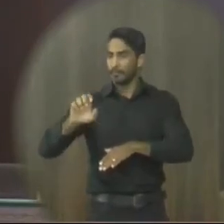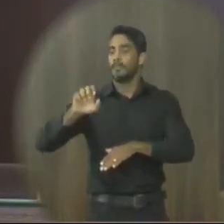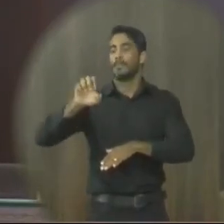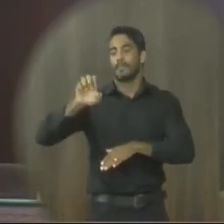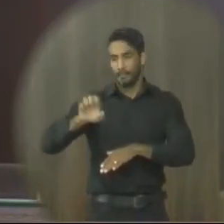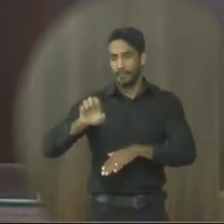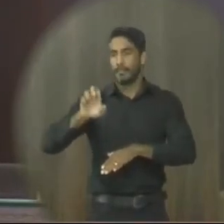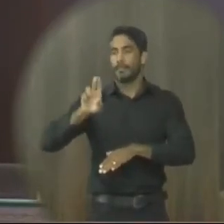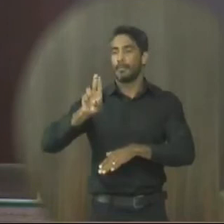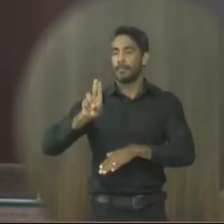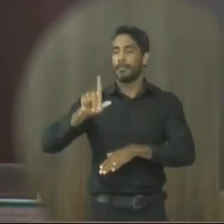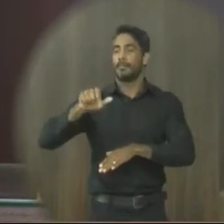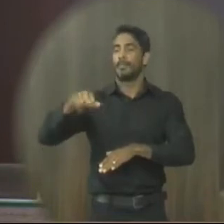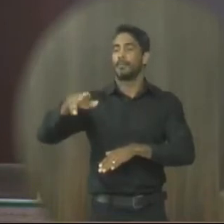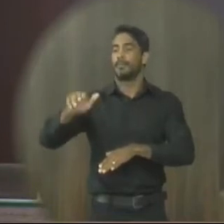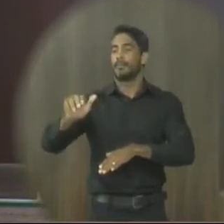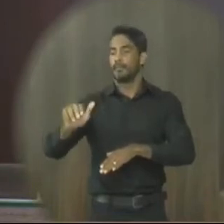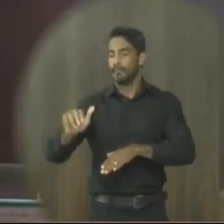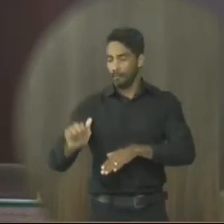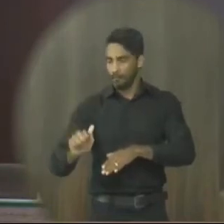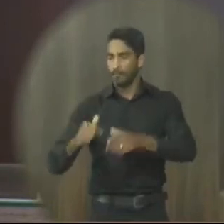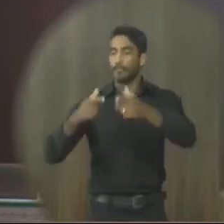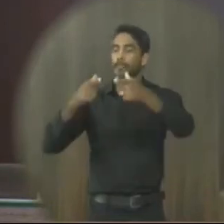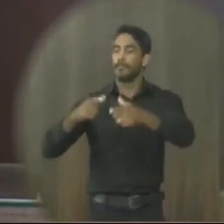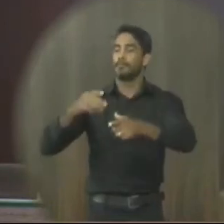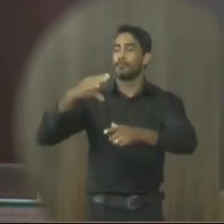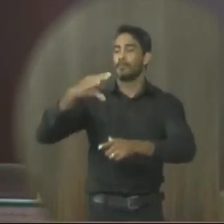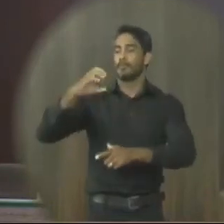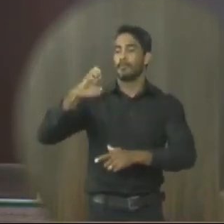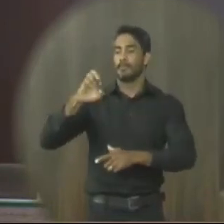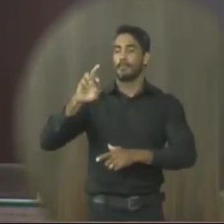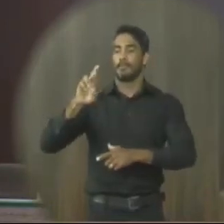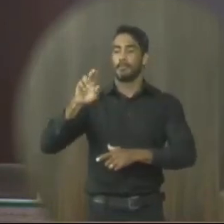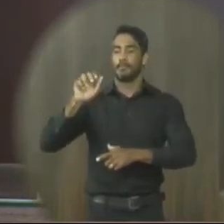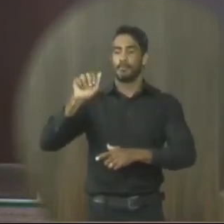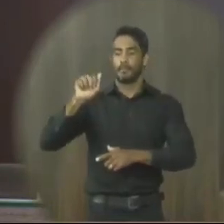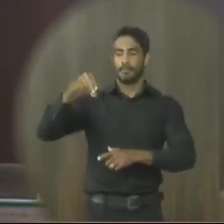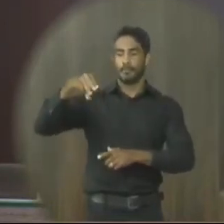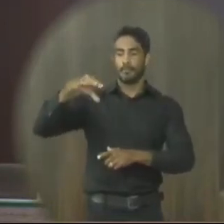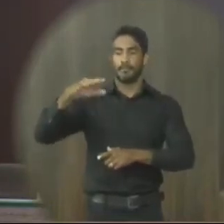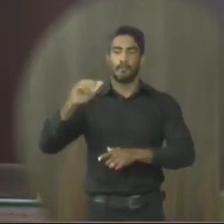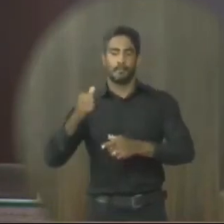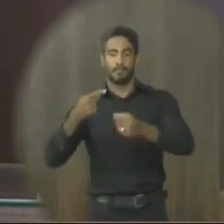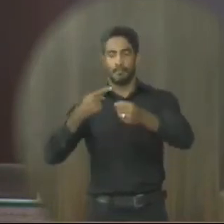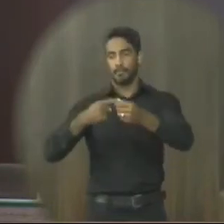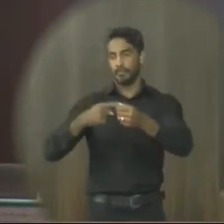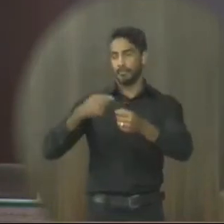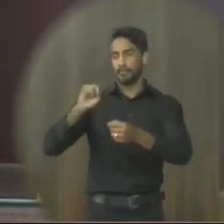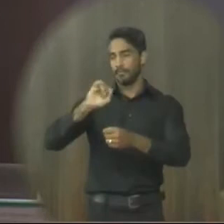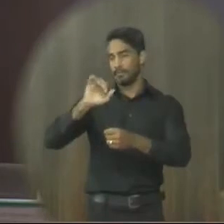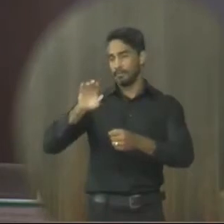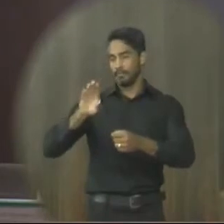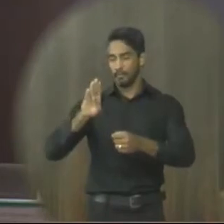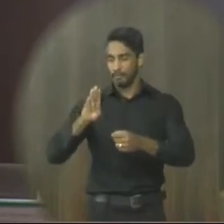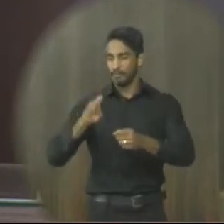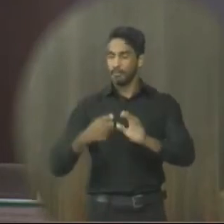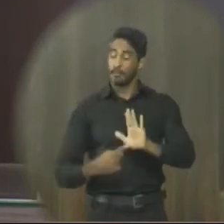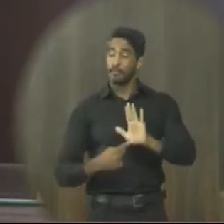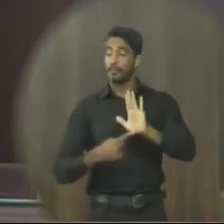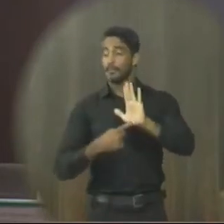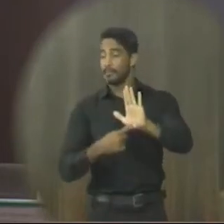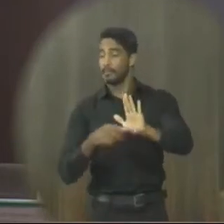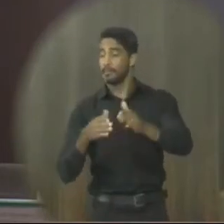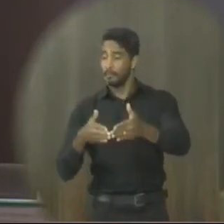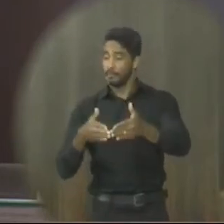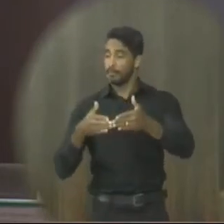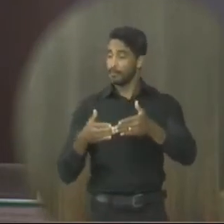Felicissimina Almeida, bairro Cerâmica, no município de Janaúba, Minas. Apresentando-se esse